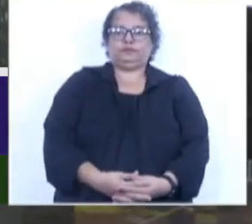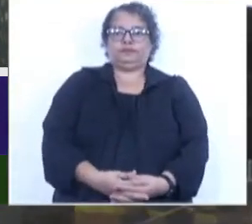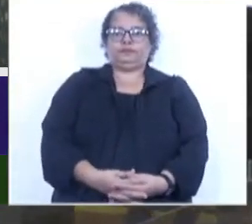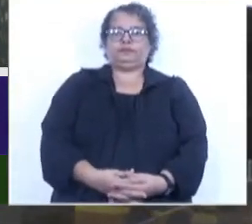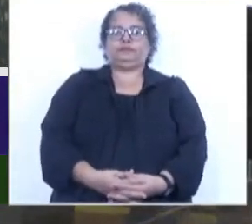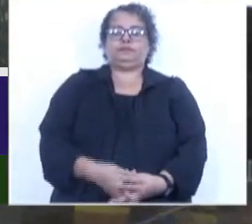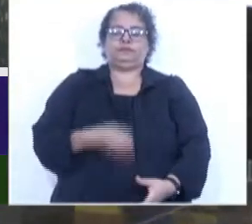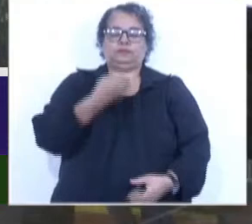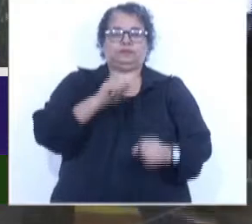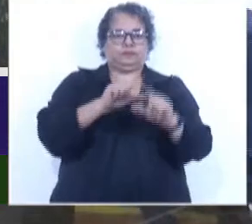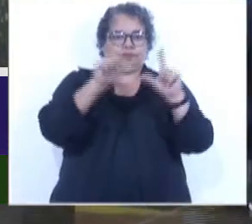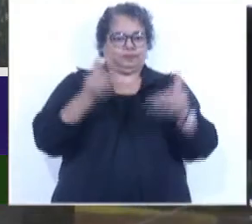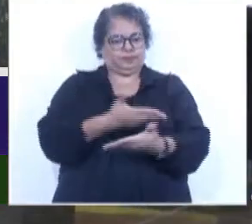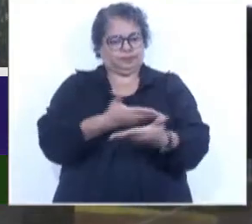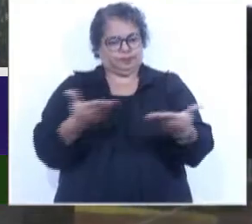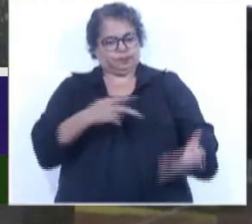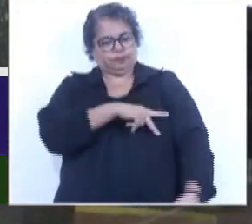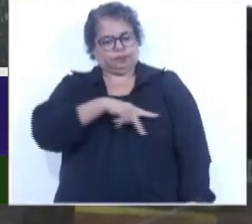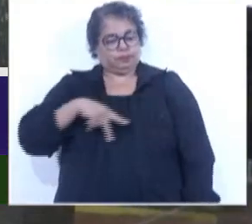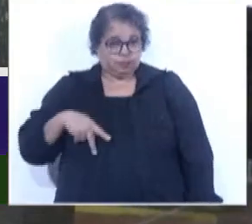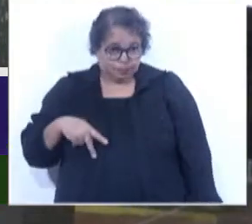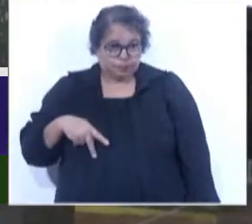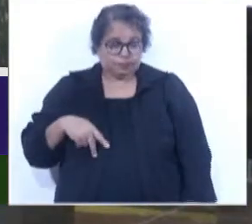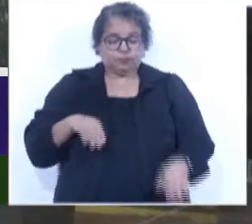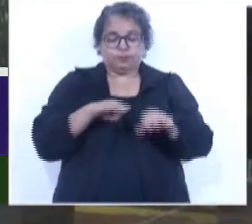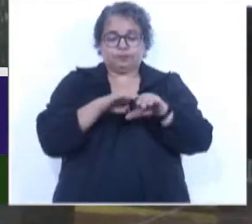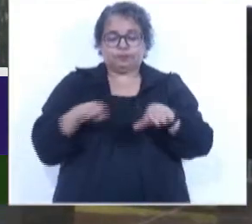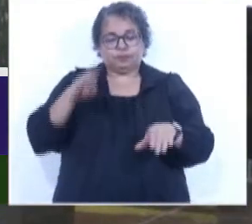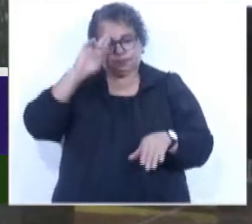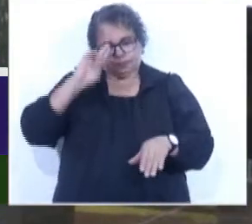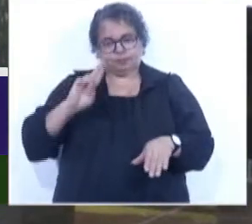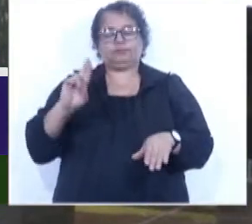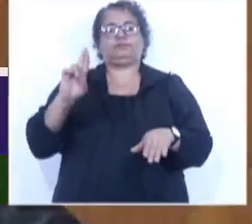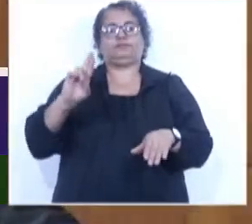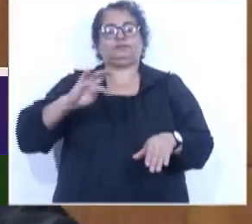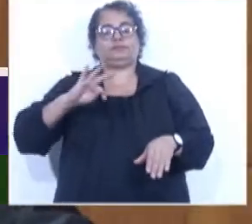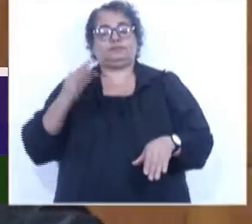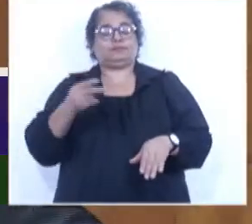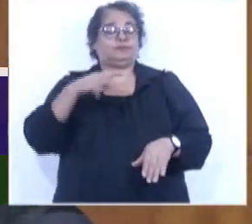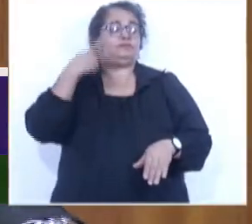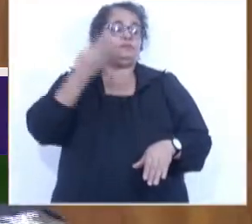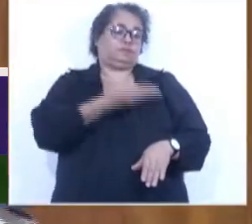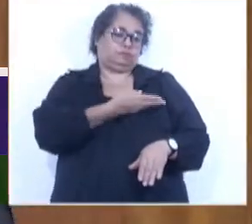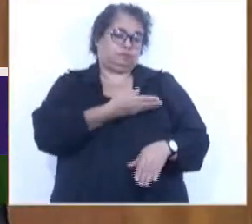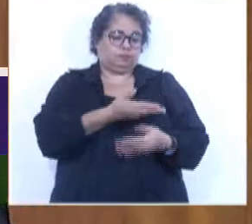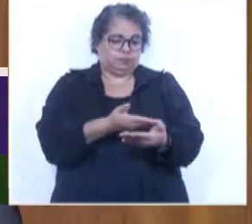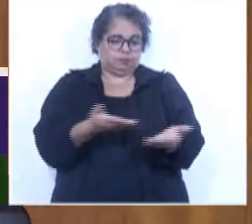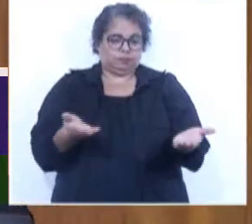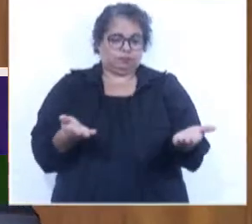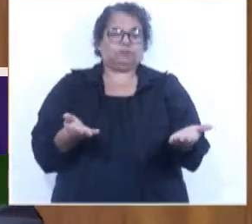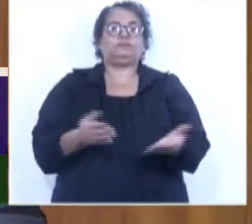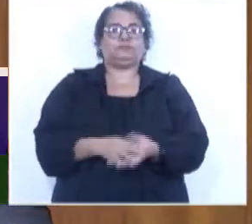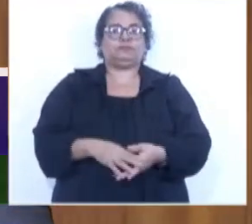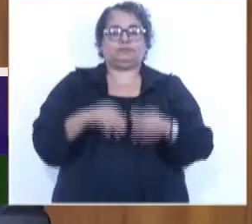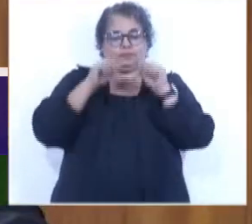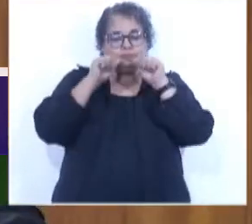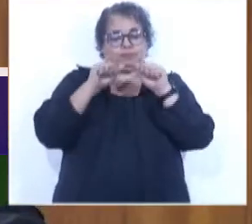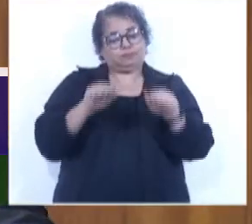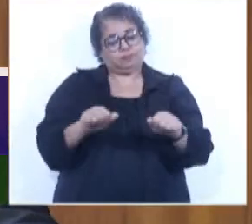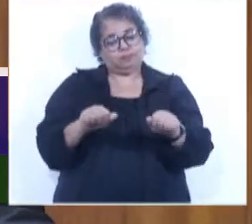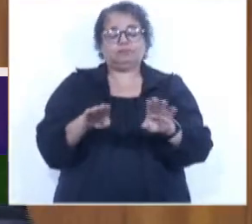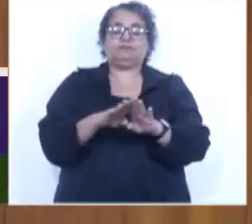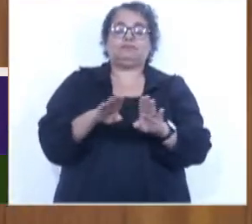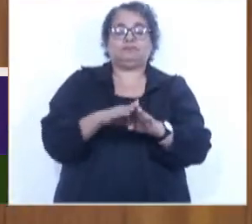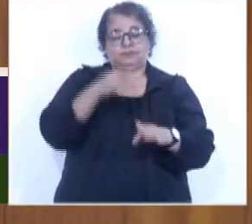Bom dia Bom dia senhor presidente Bom dia mesa diretora a todos os colegas as assessorias ao